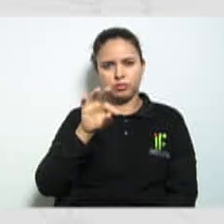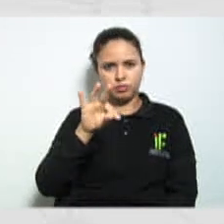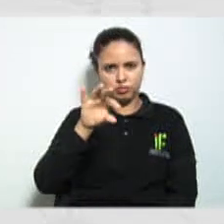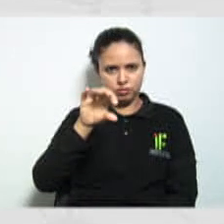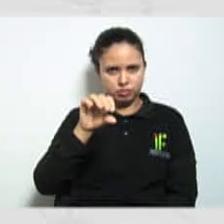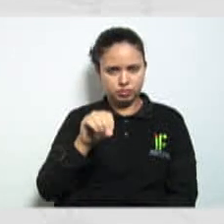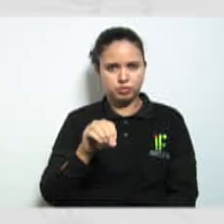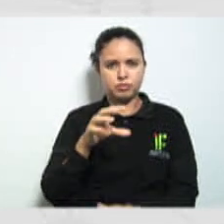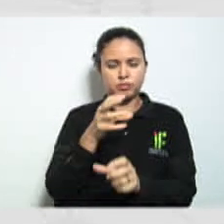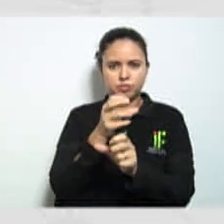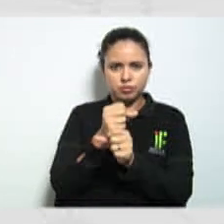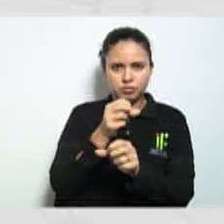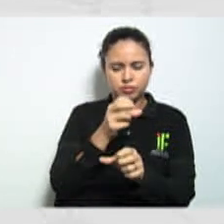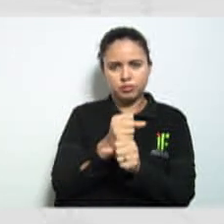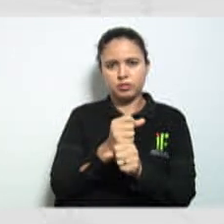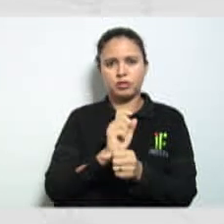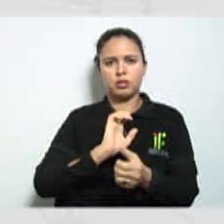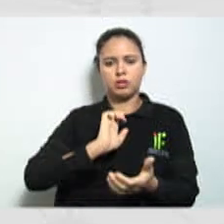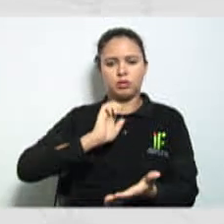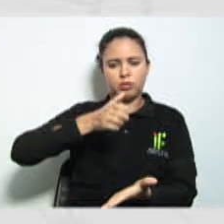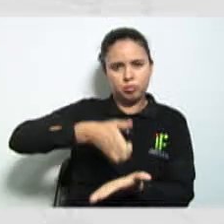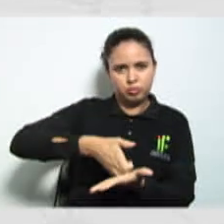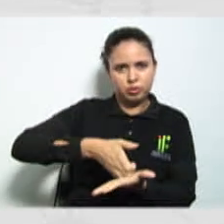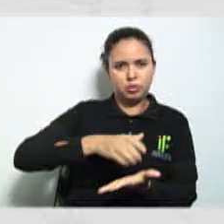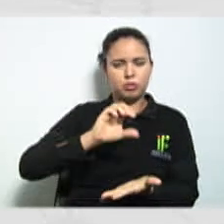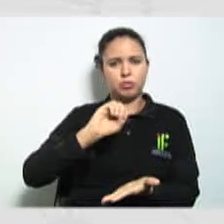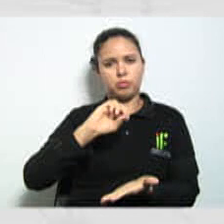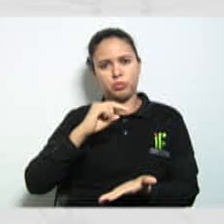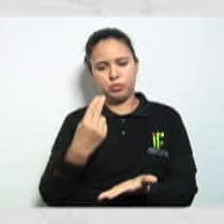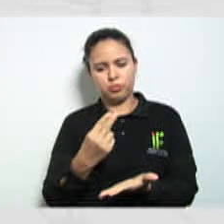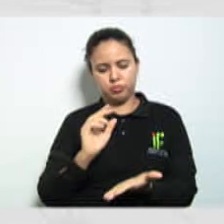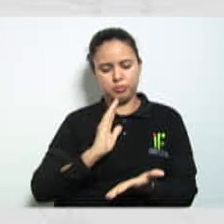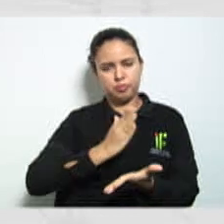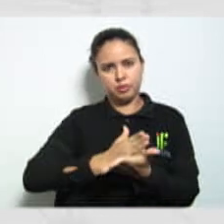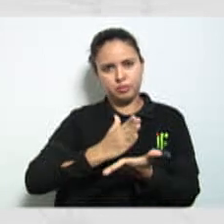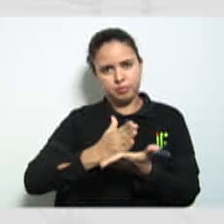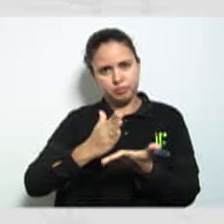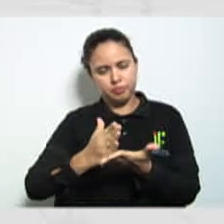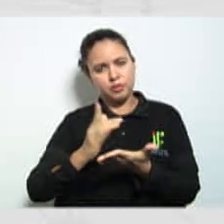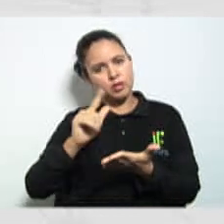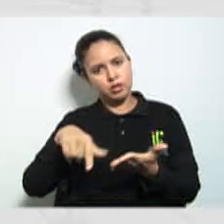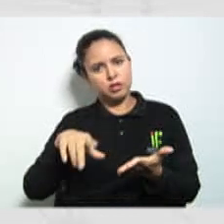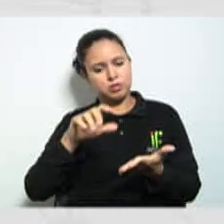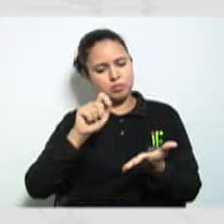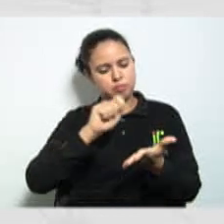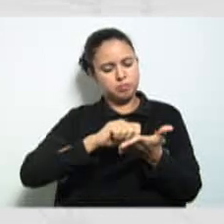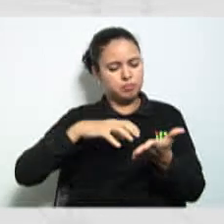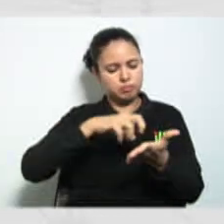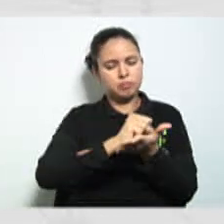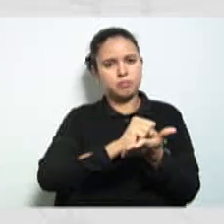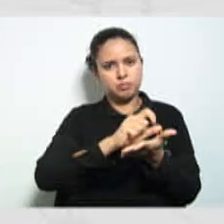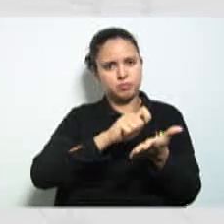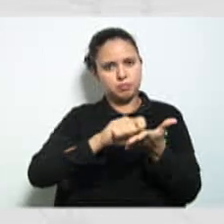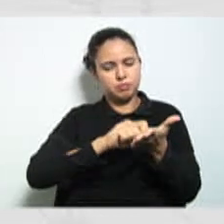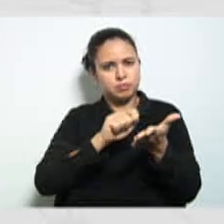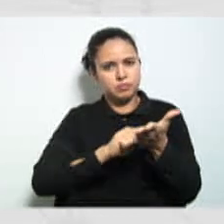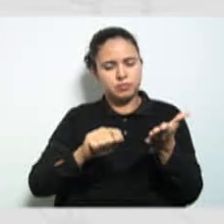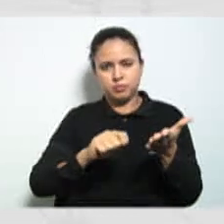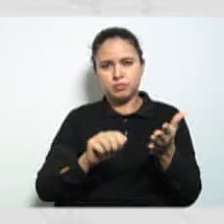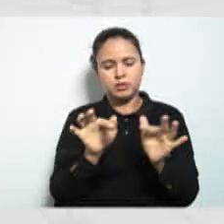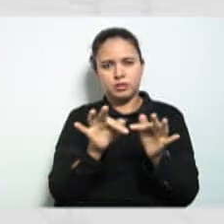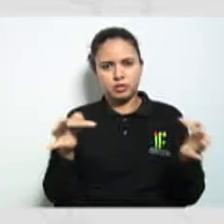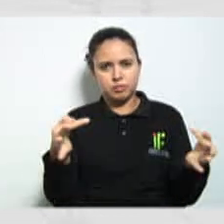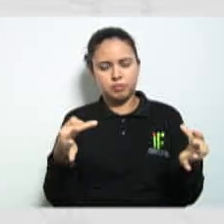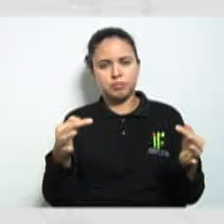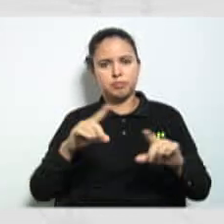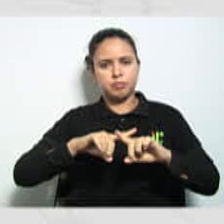à vista ou a prazo, é um lançamento simples, mas pode ocorrer um fato contábil que ela